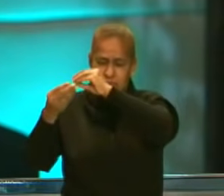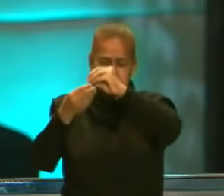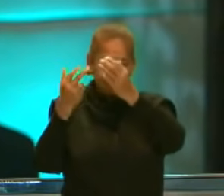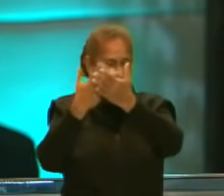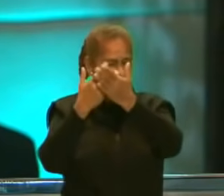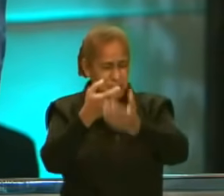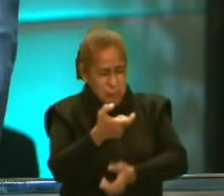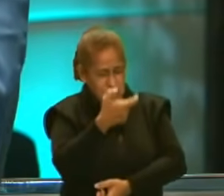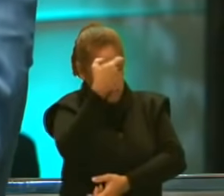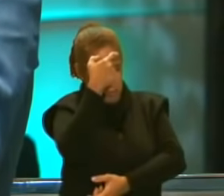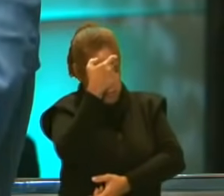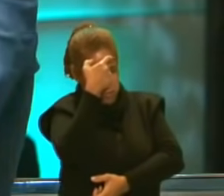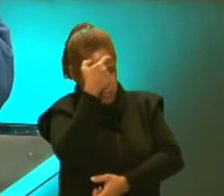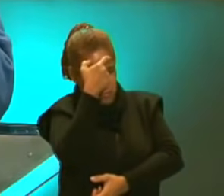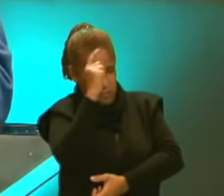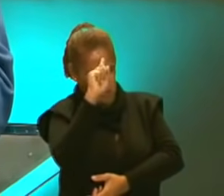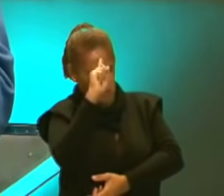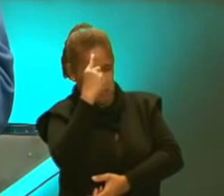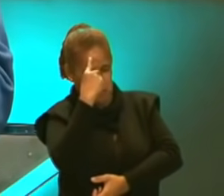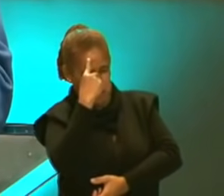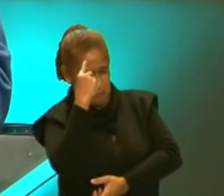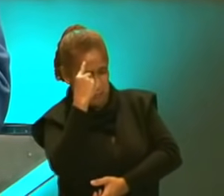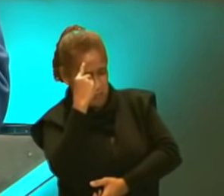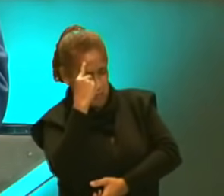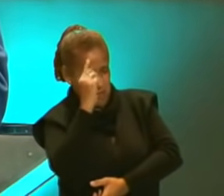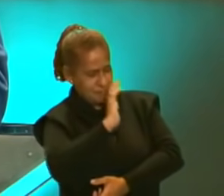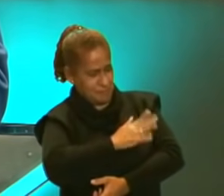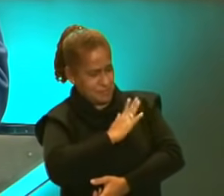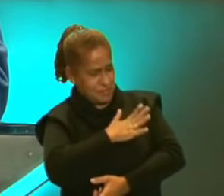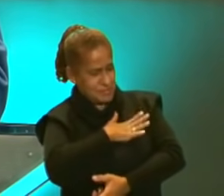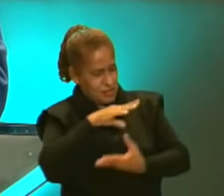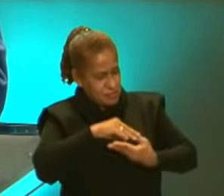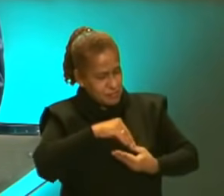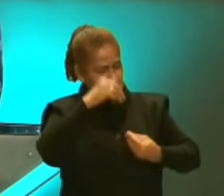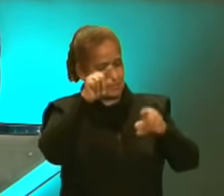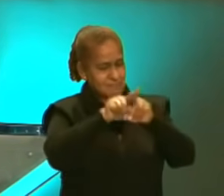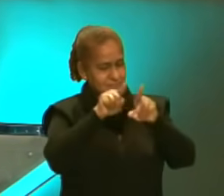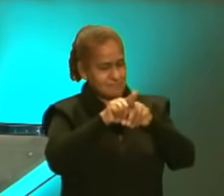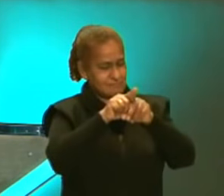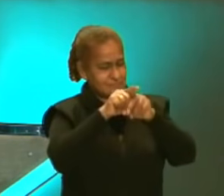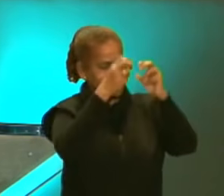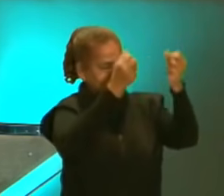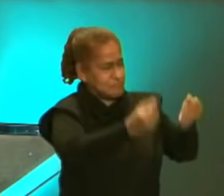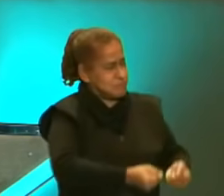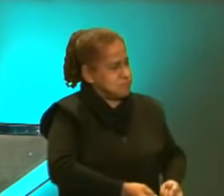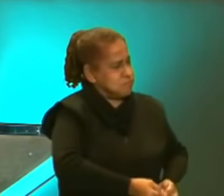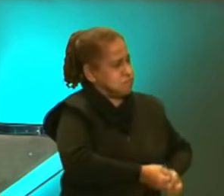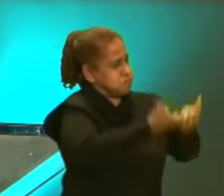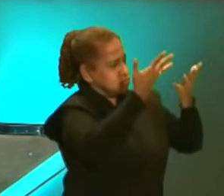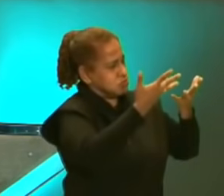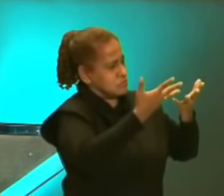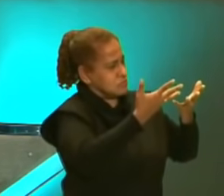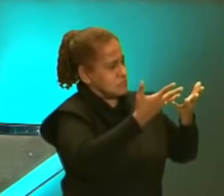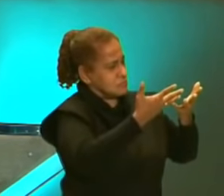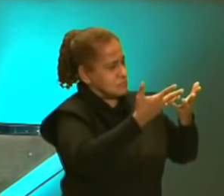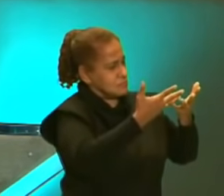minha mente, no meu coração, na minha alma, e levar cativo até o Teu